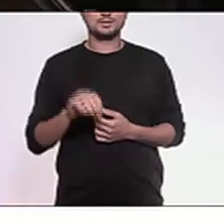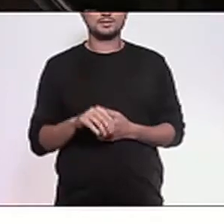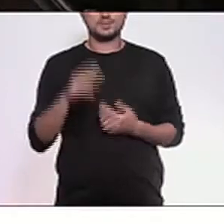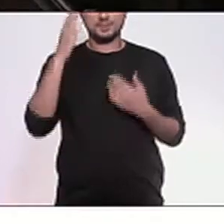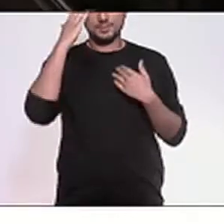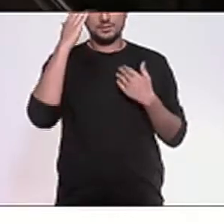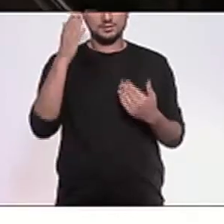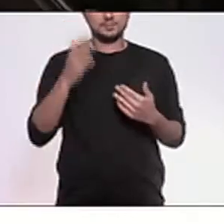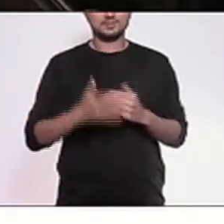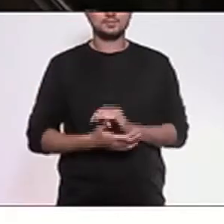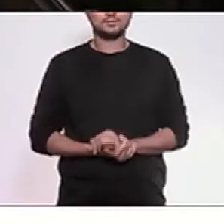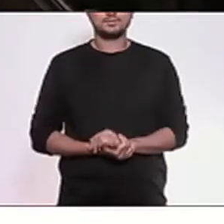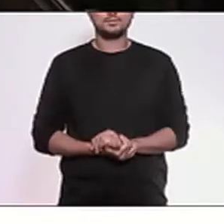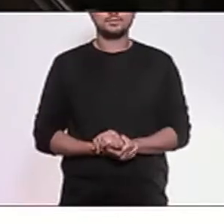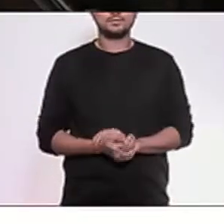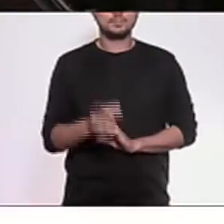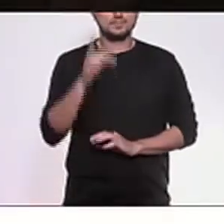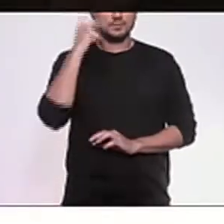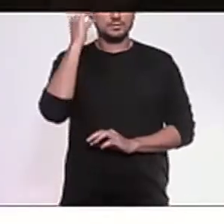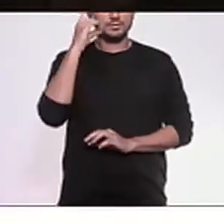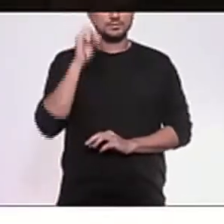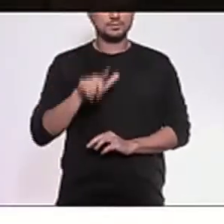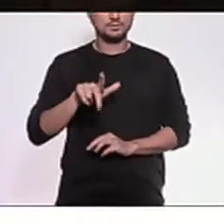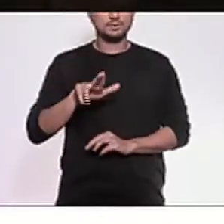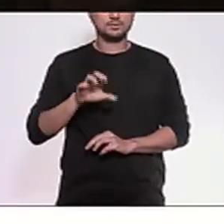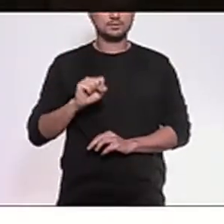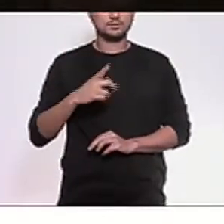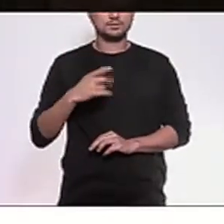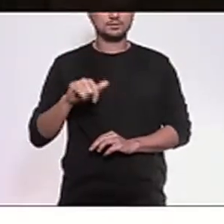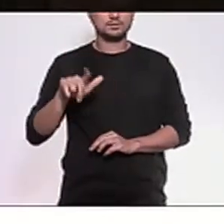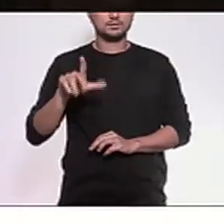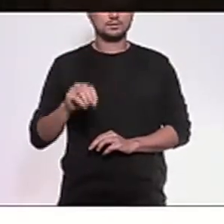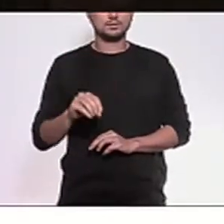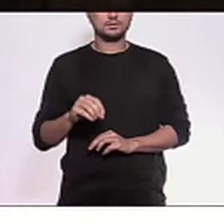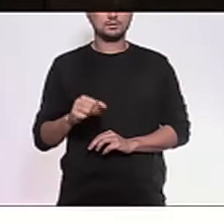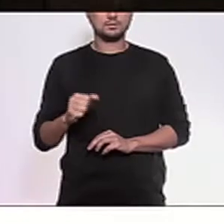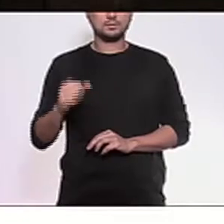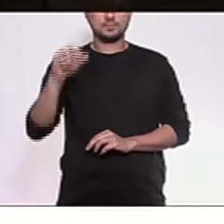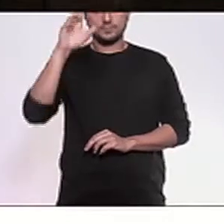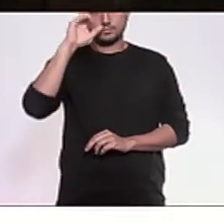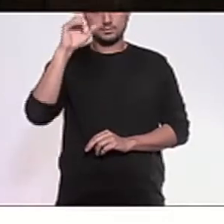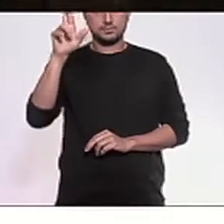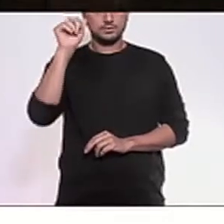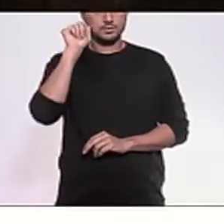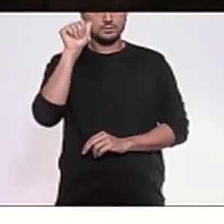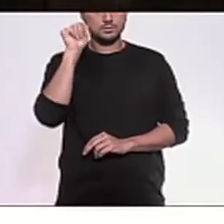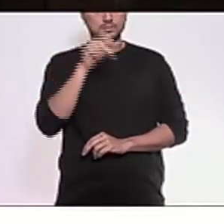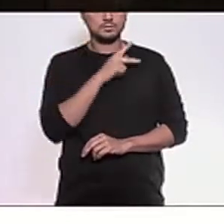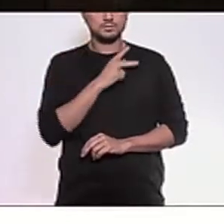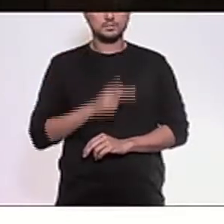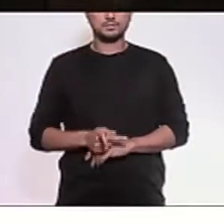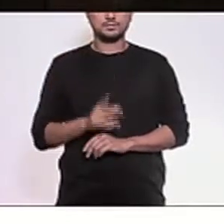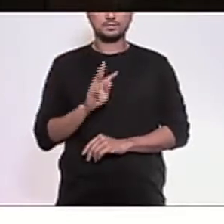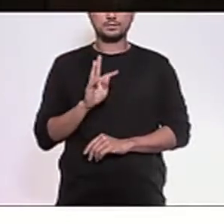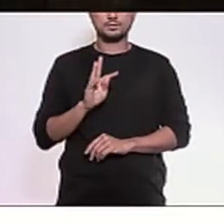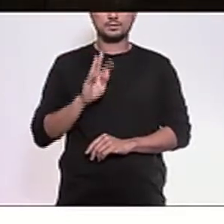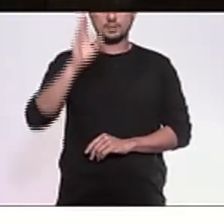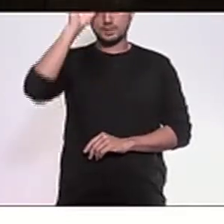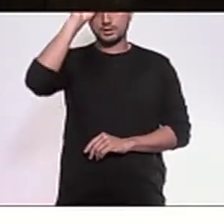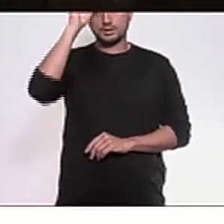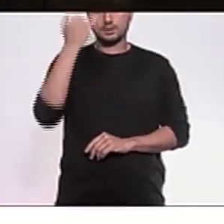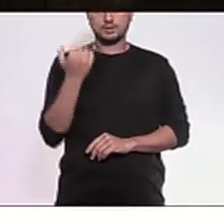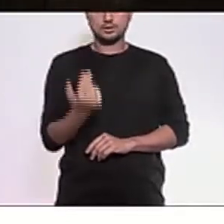Muito obrigada, deputado Luiz Paulo, nossa presidenta, tia Ju. Sempre um prazer enorme ver